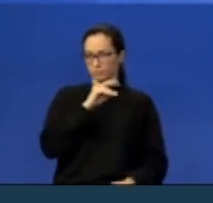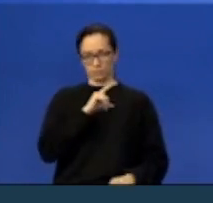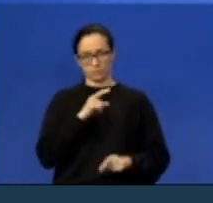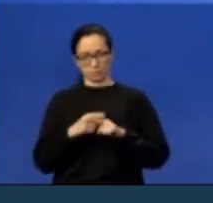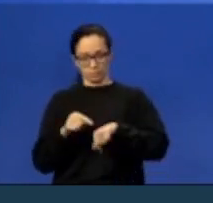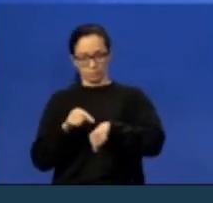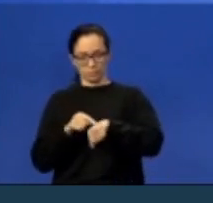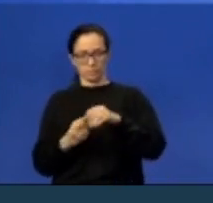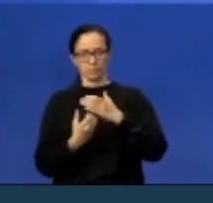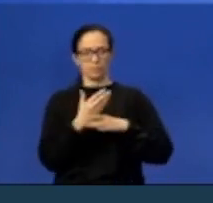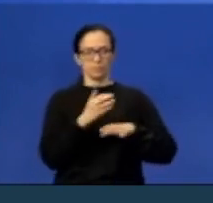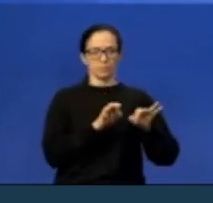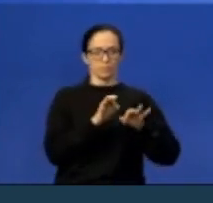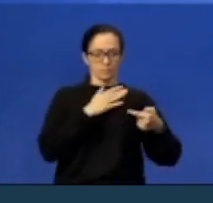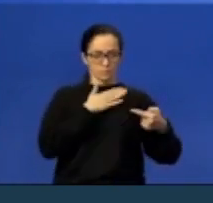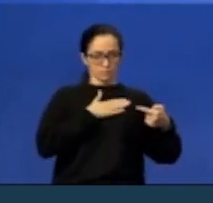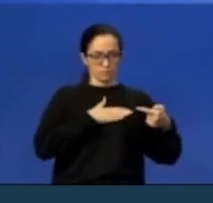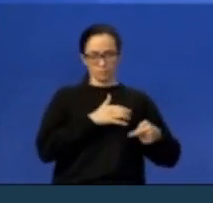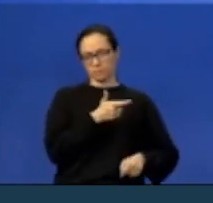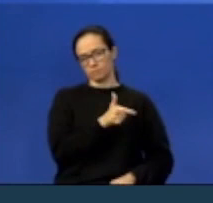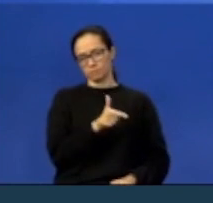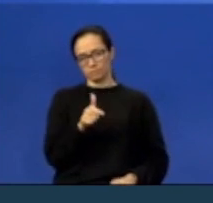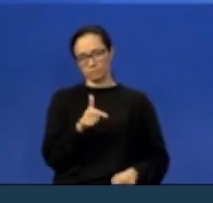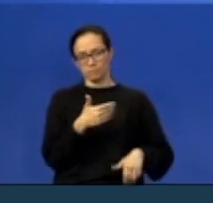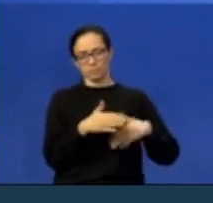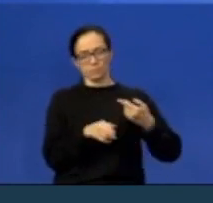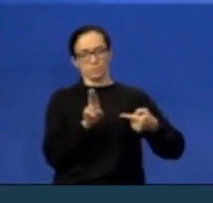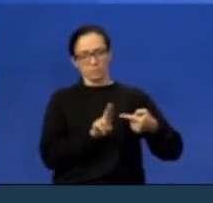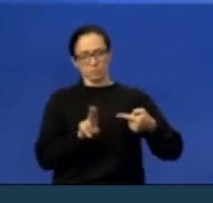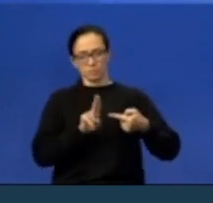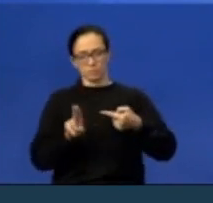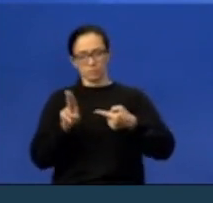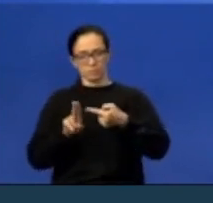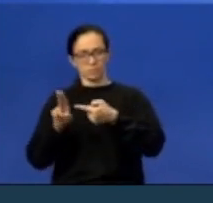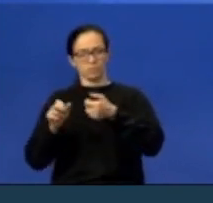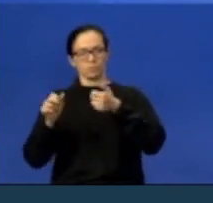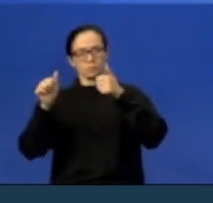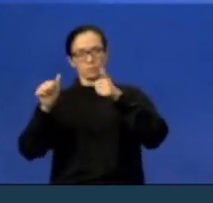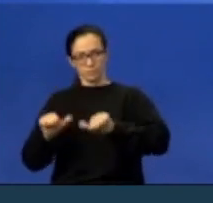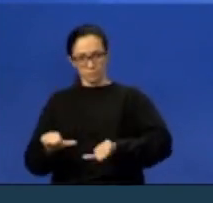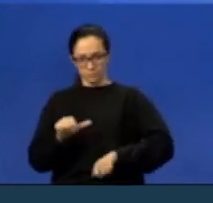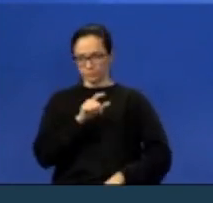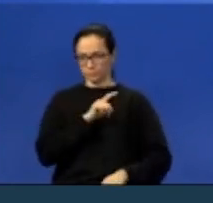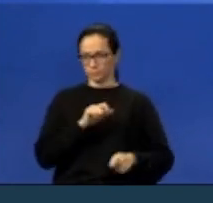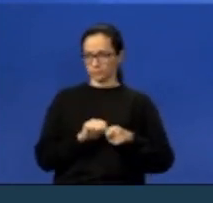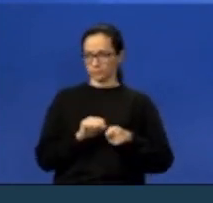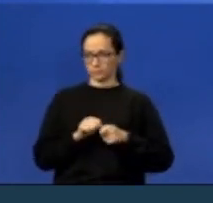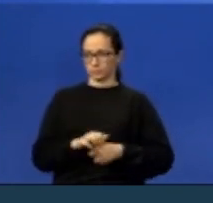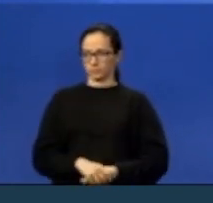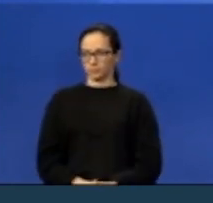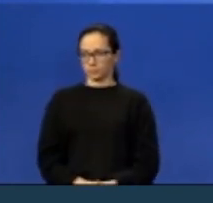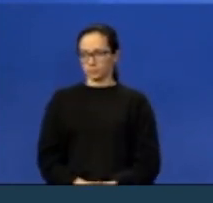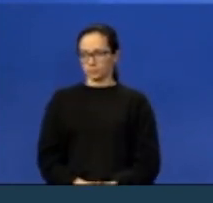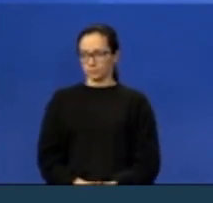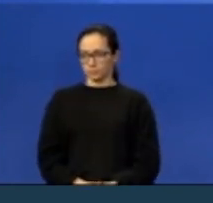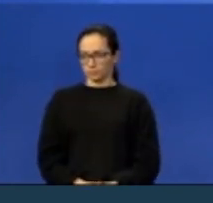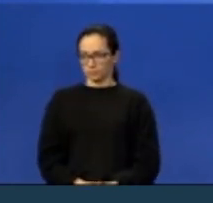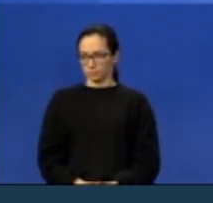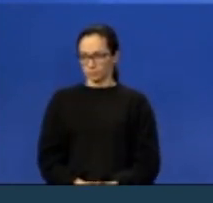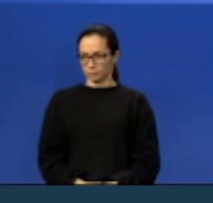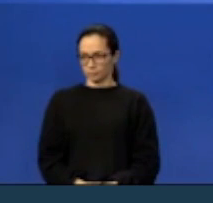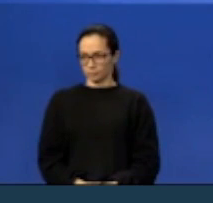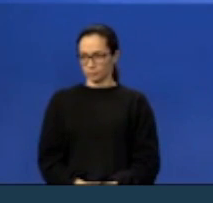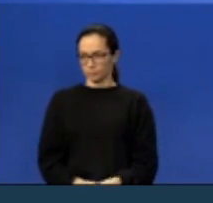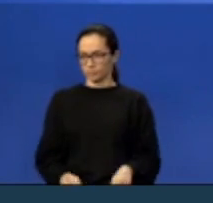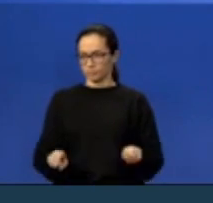reparar, né, aquele gasto do tecido ósseo que está sofrendo uma constante solicitação mecânica. Nesse slide, a